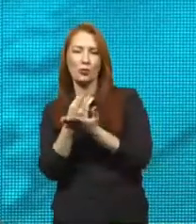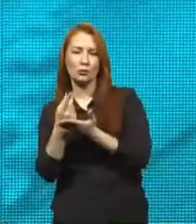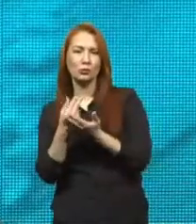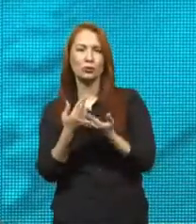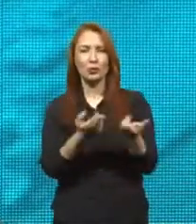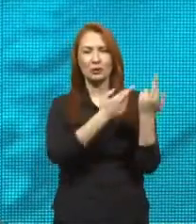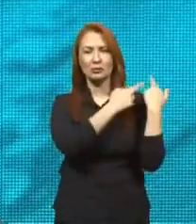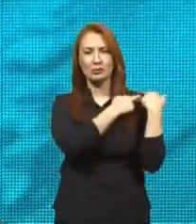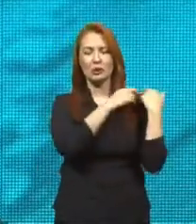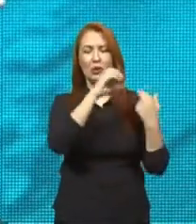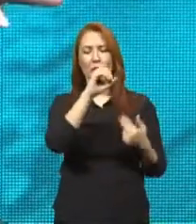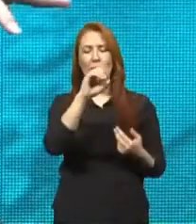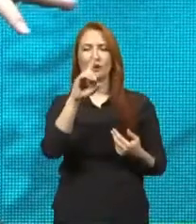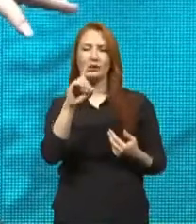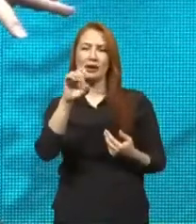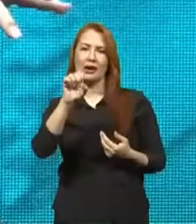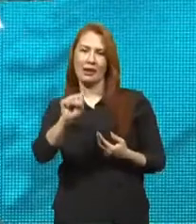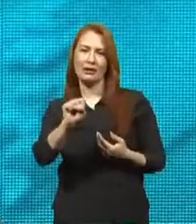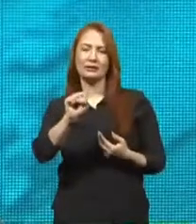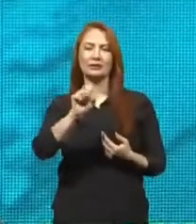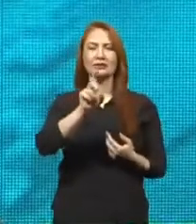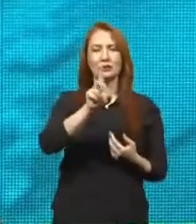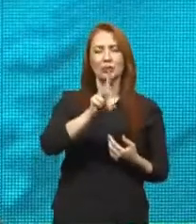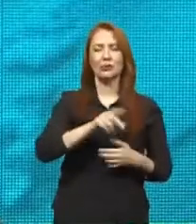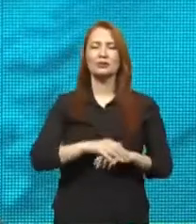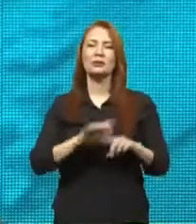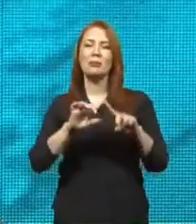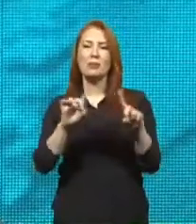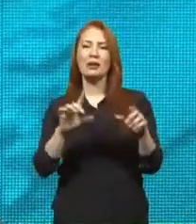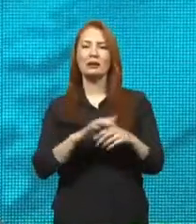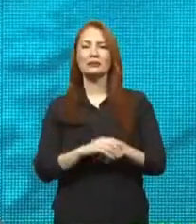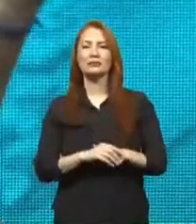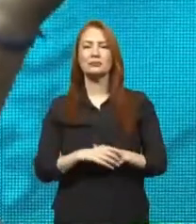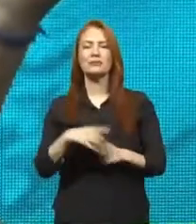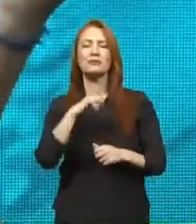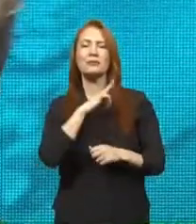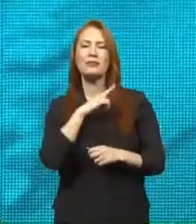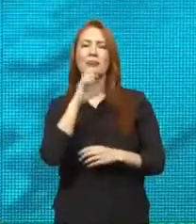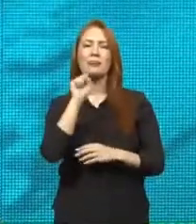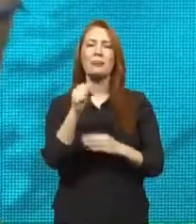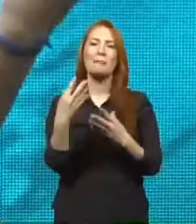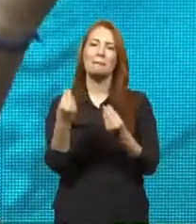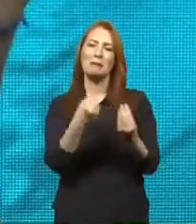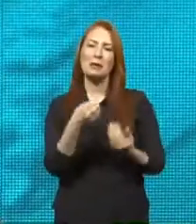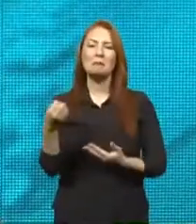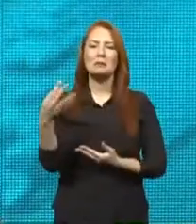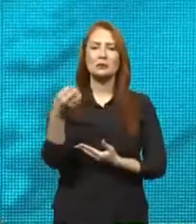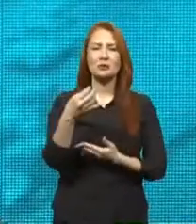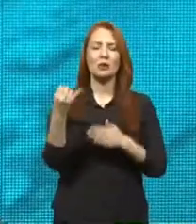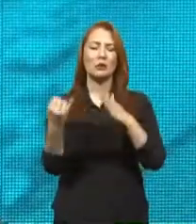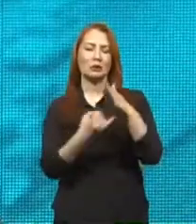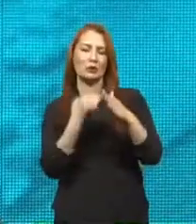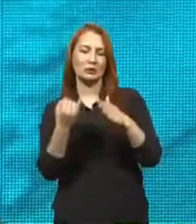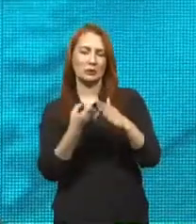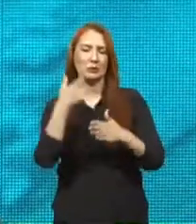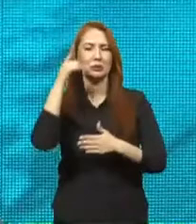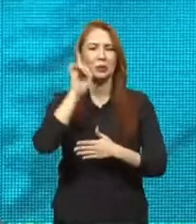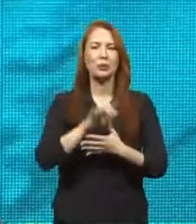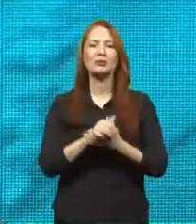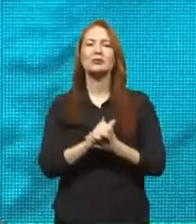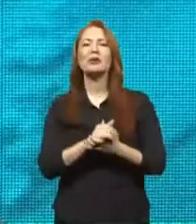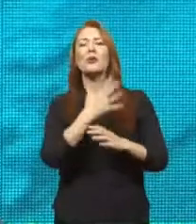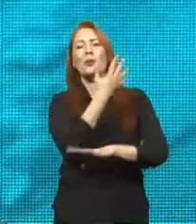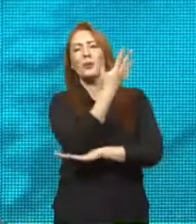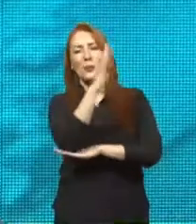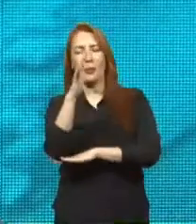ODS 12, que é certamente a base da nossa conversa, mas também o quanto isso gera de inovação, né? Então, as indústrias se beneficiando, no final das contas, o meio